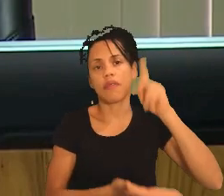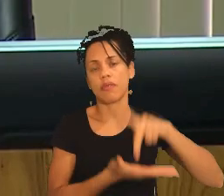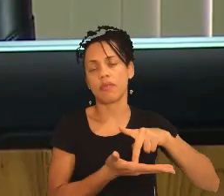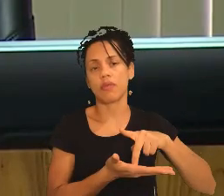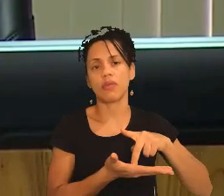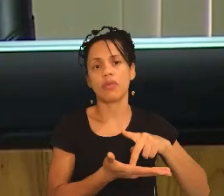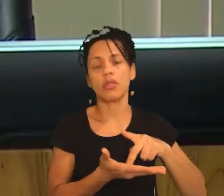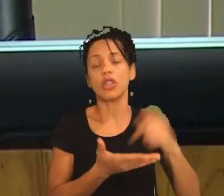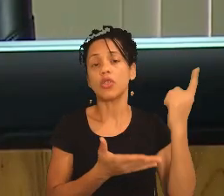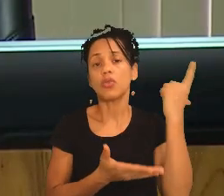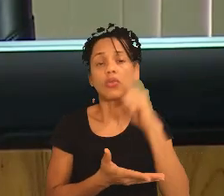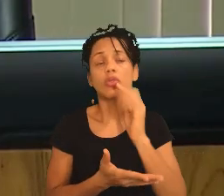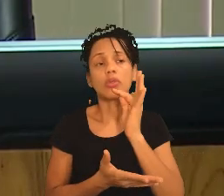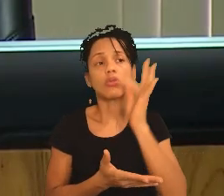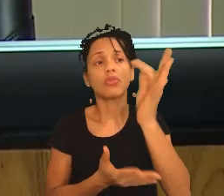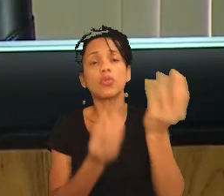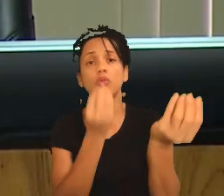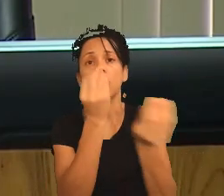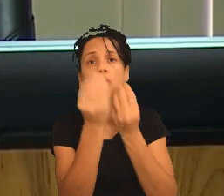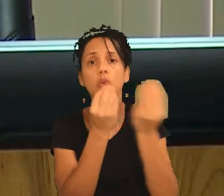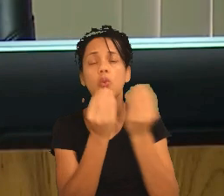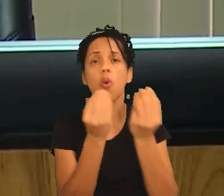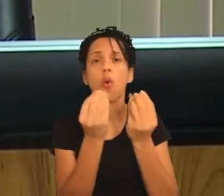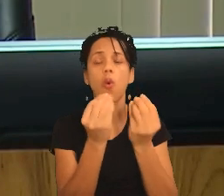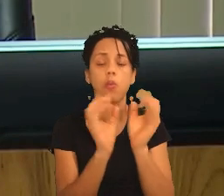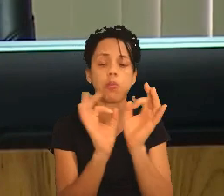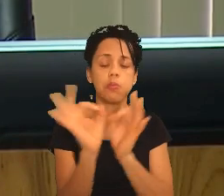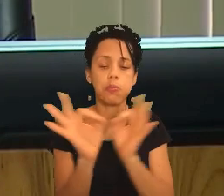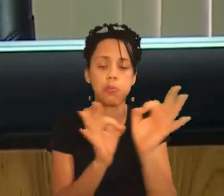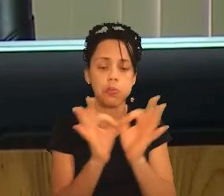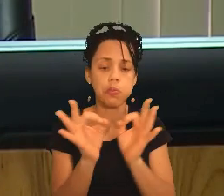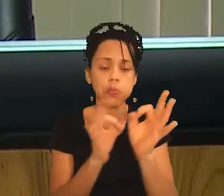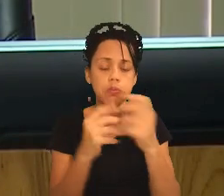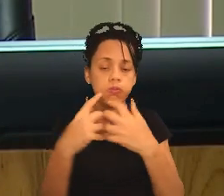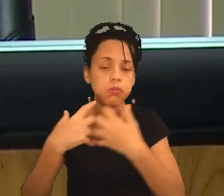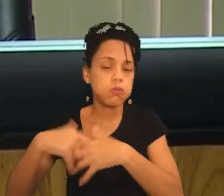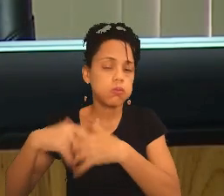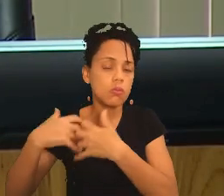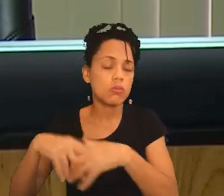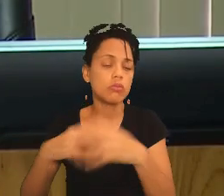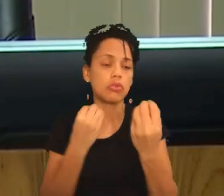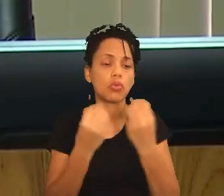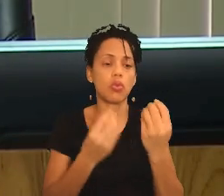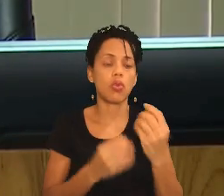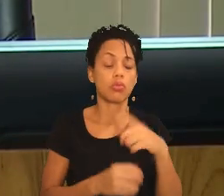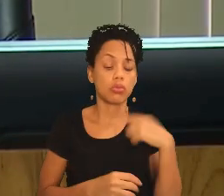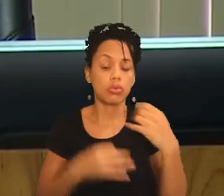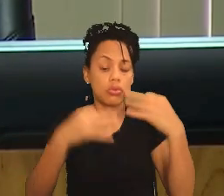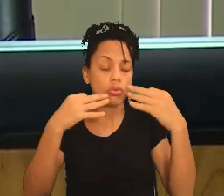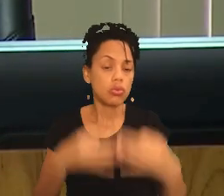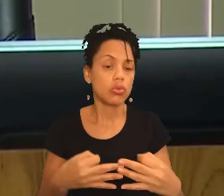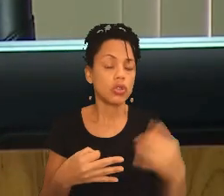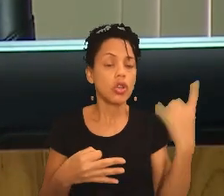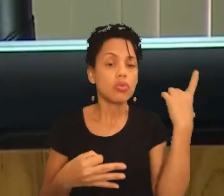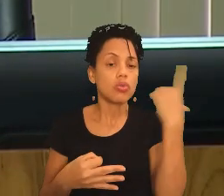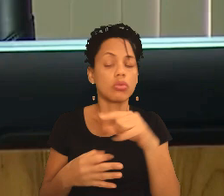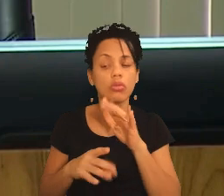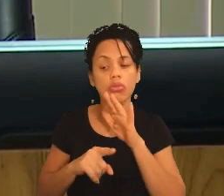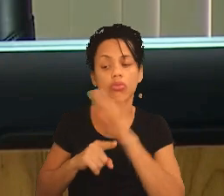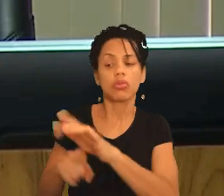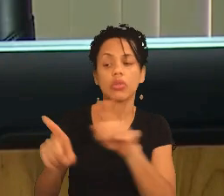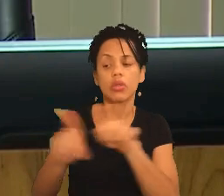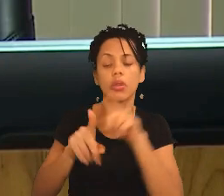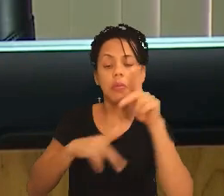E isso que é importante, porque as pessoas passam a conhecer um pouco dessa cultura, dessa realidade, e a gente